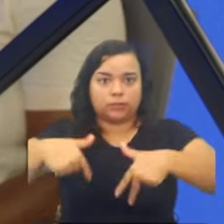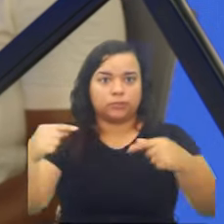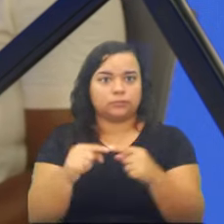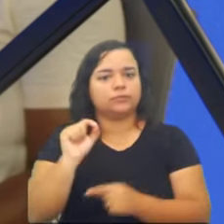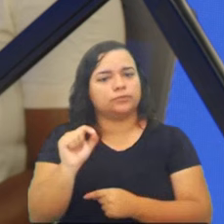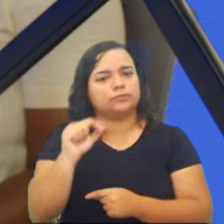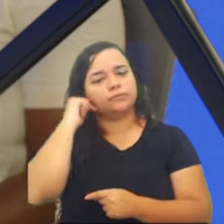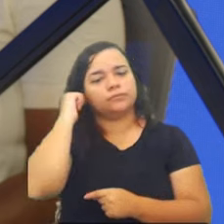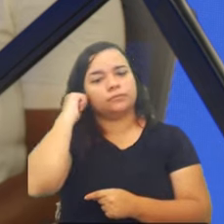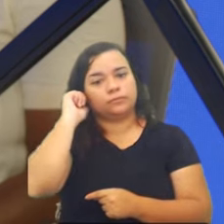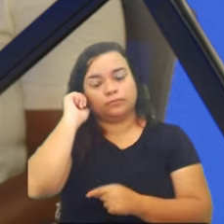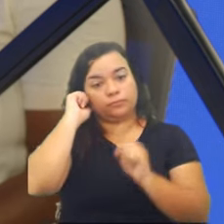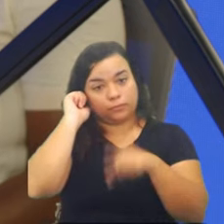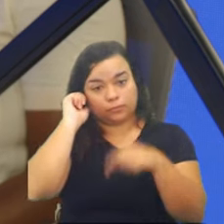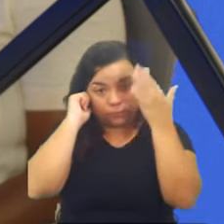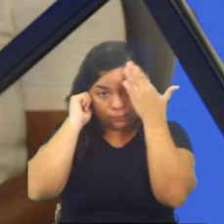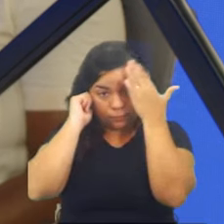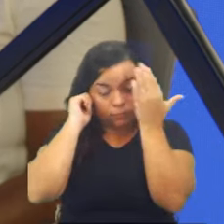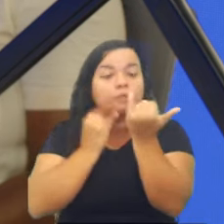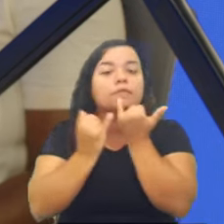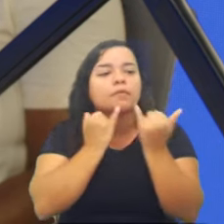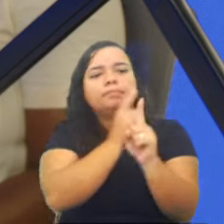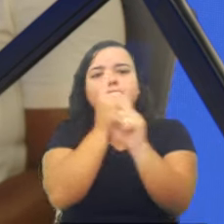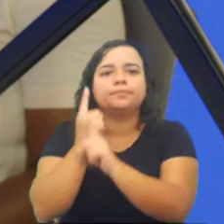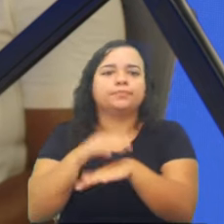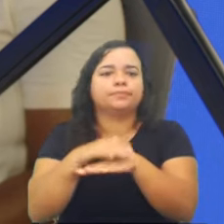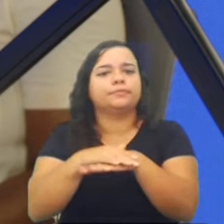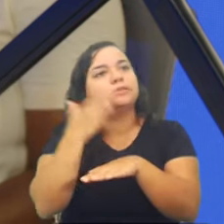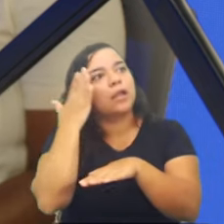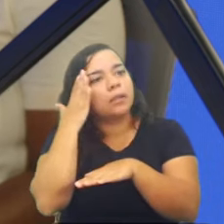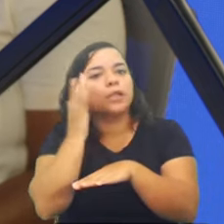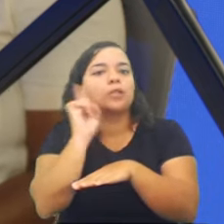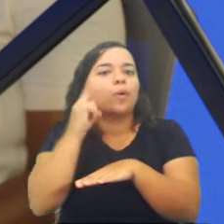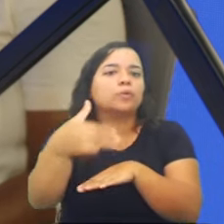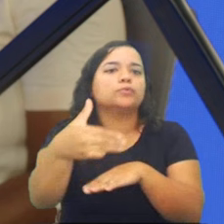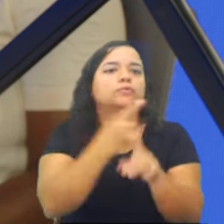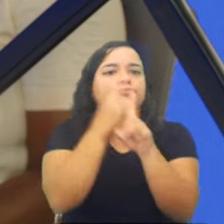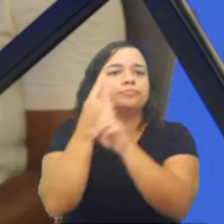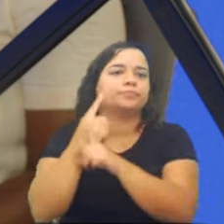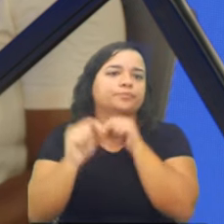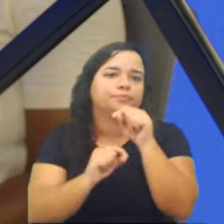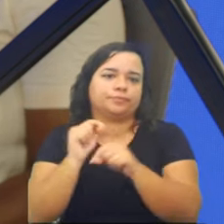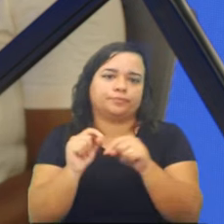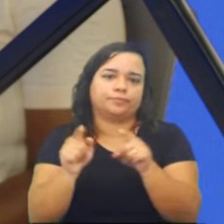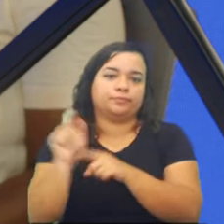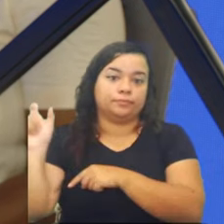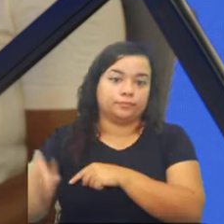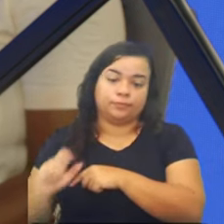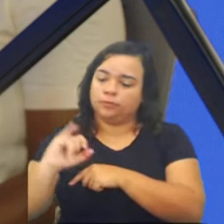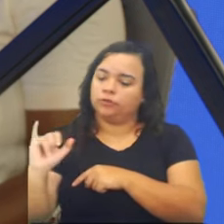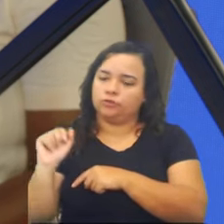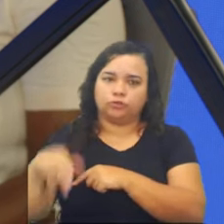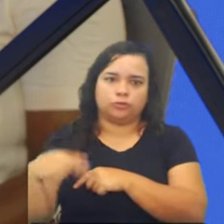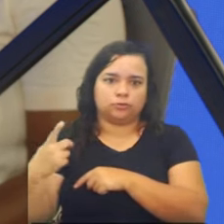militante eu vejo muito isso né o militante é você se informar né você aprender a cada dia né e e como a